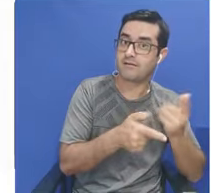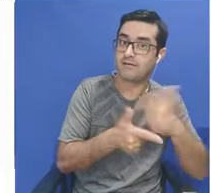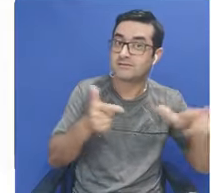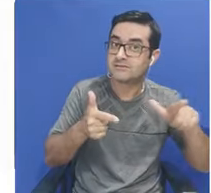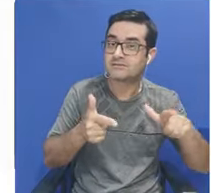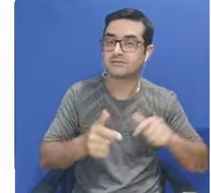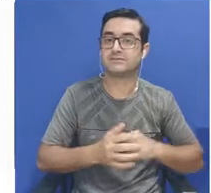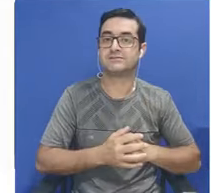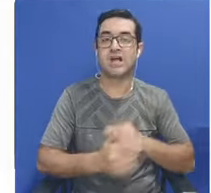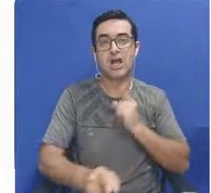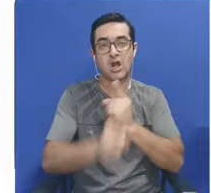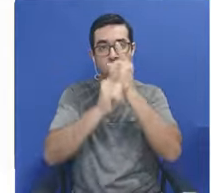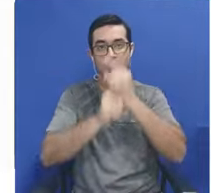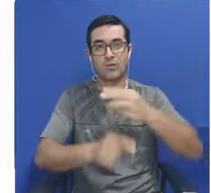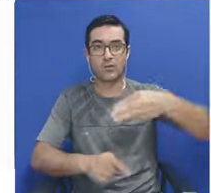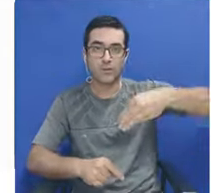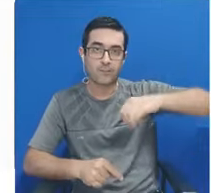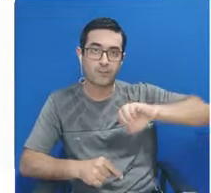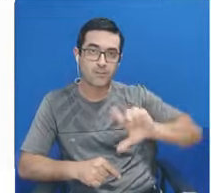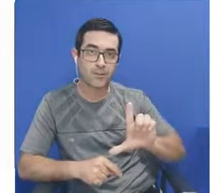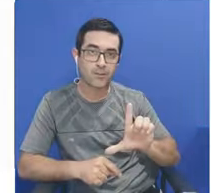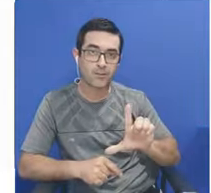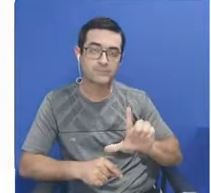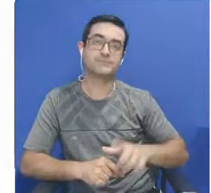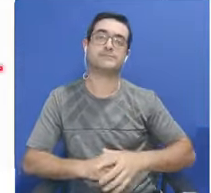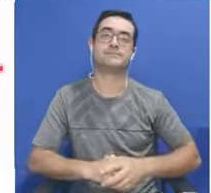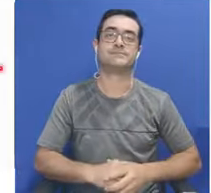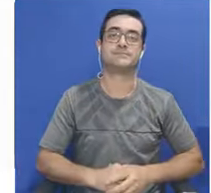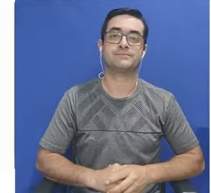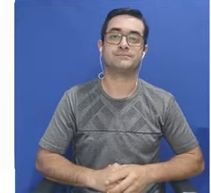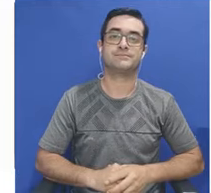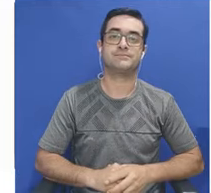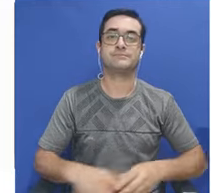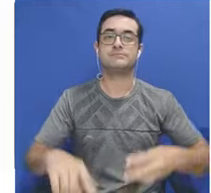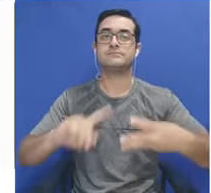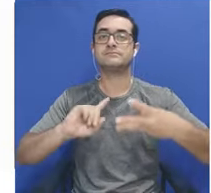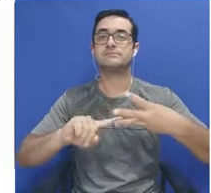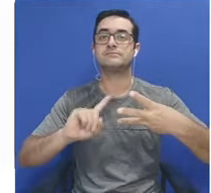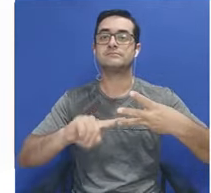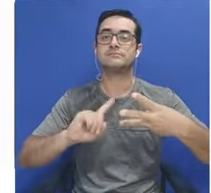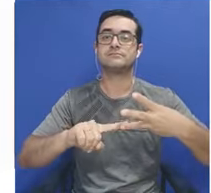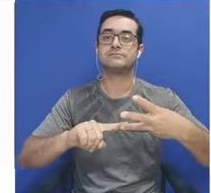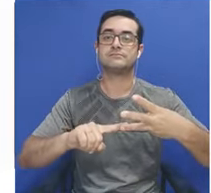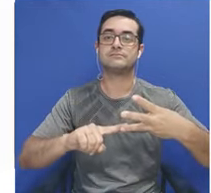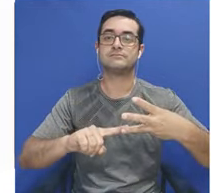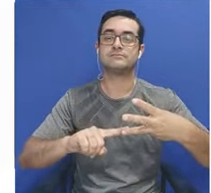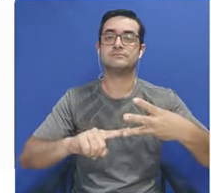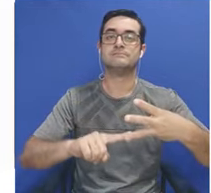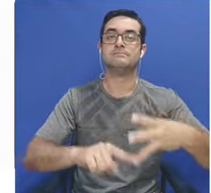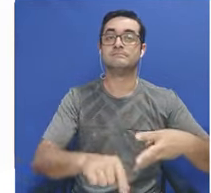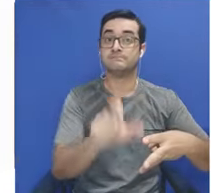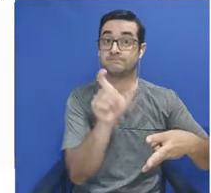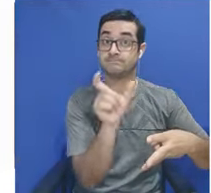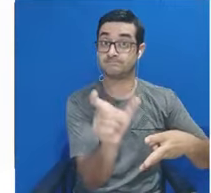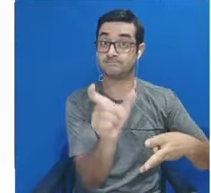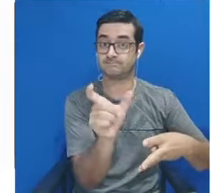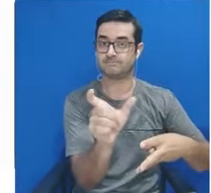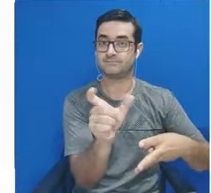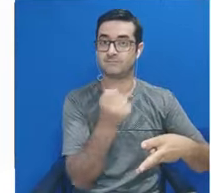Terceiro passo, eu pego este número aqui, todos eles, e divido pelo menor, para